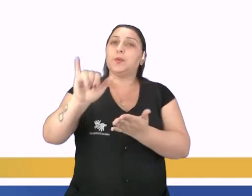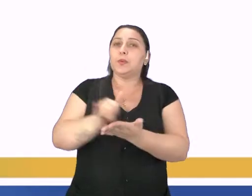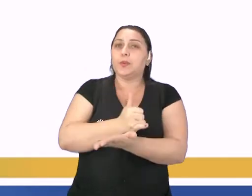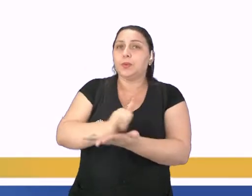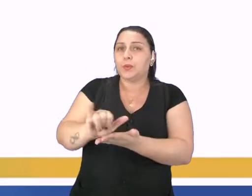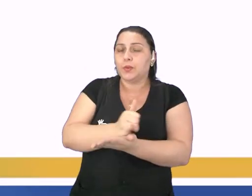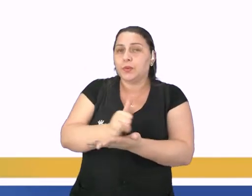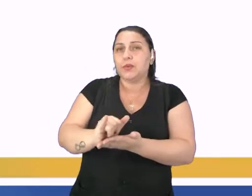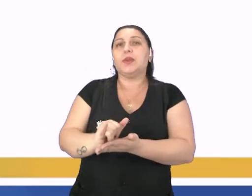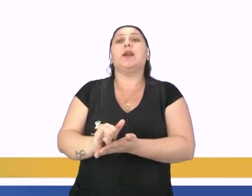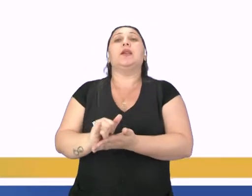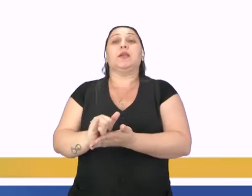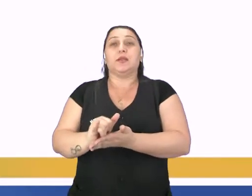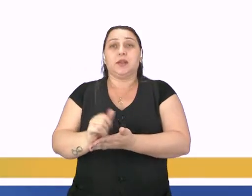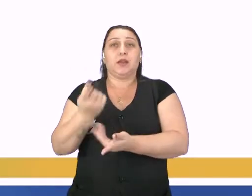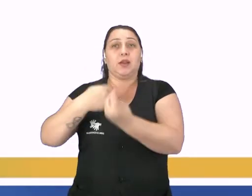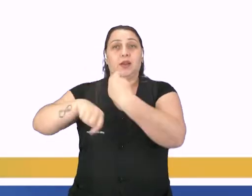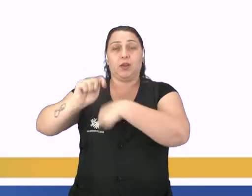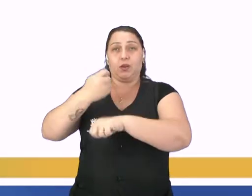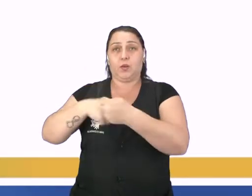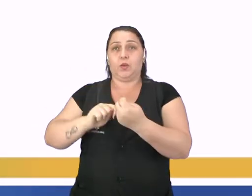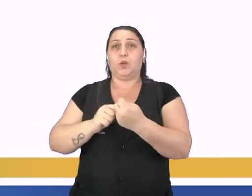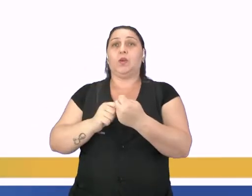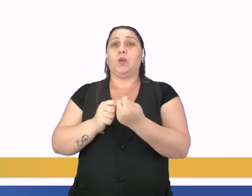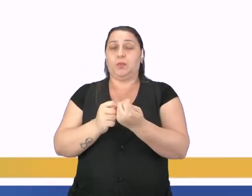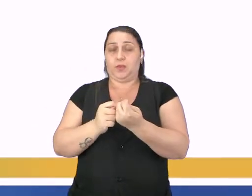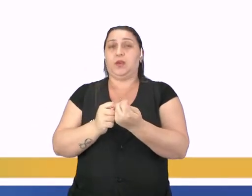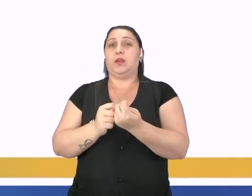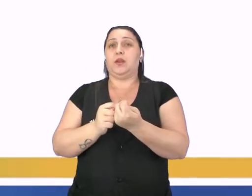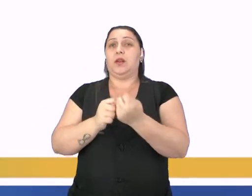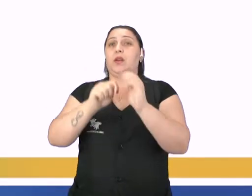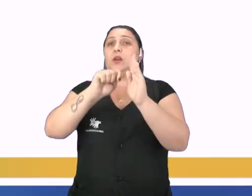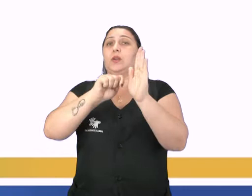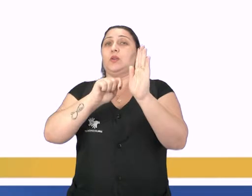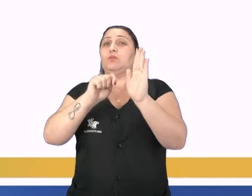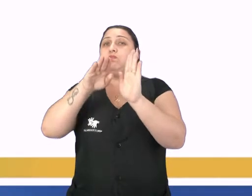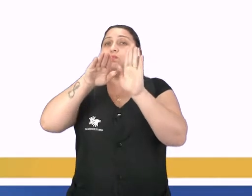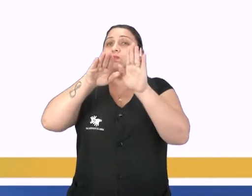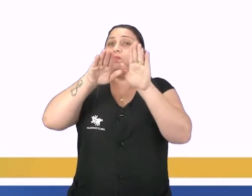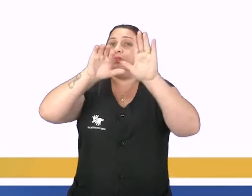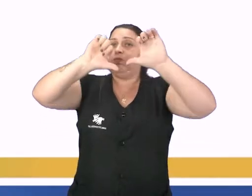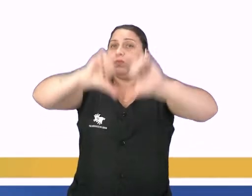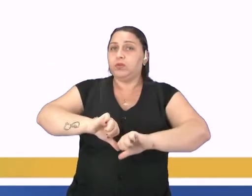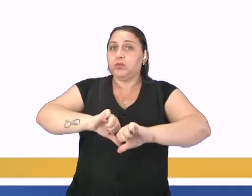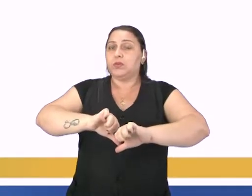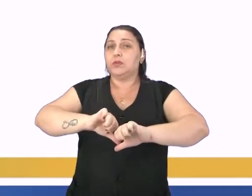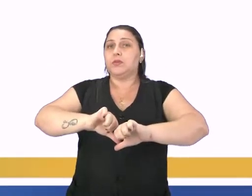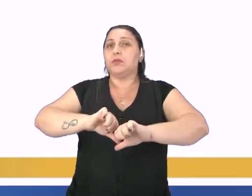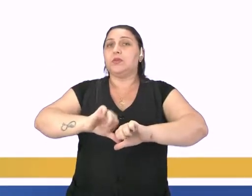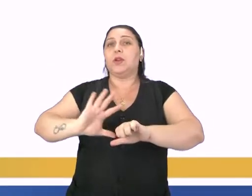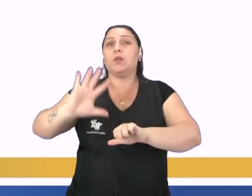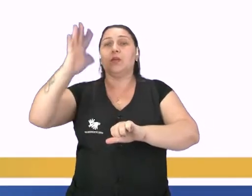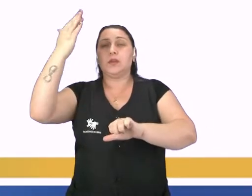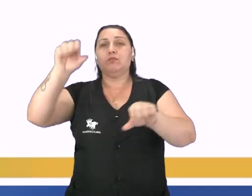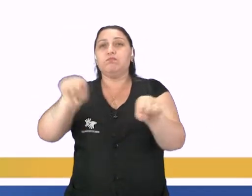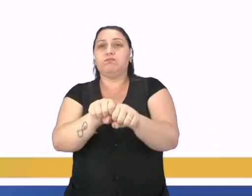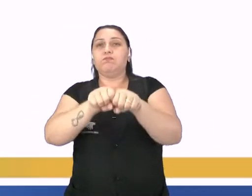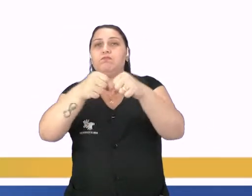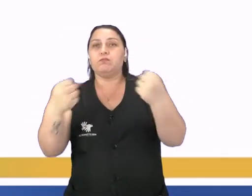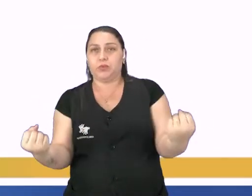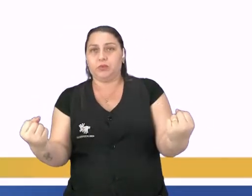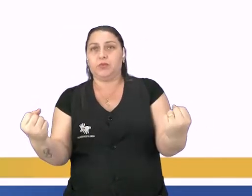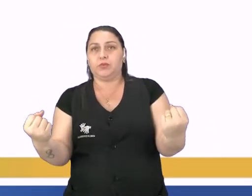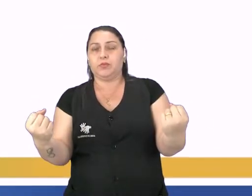a qual a economia mundial estava integrada à época, despencou bruscamente, provocando a sua quebra,